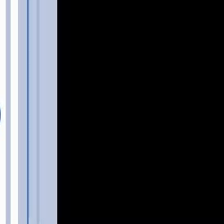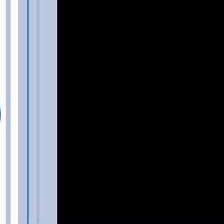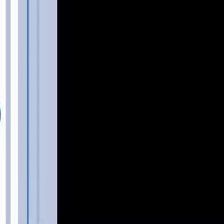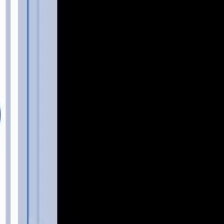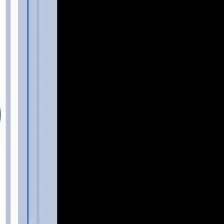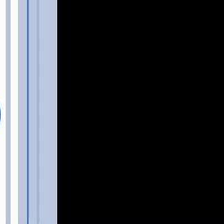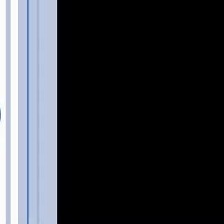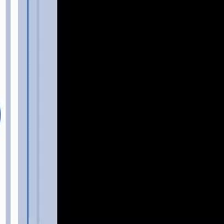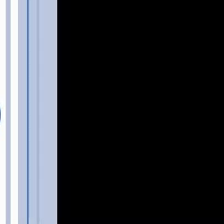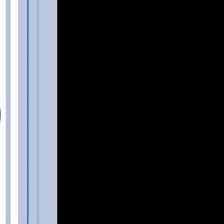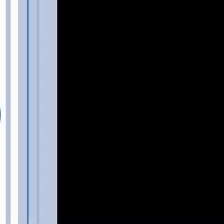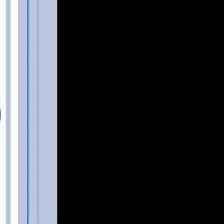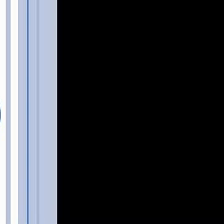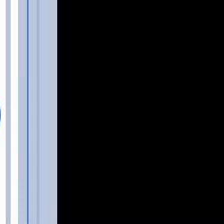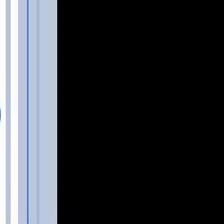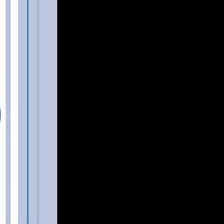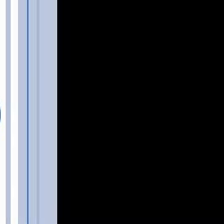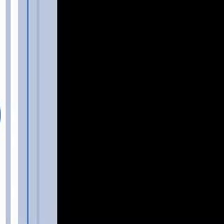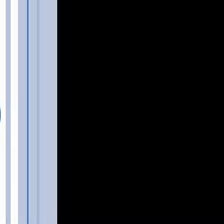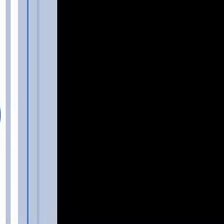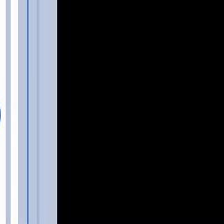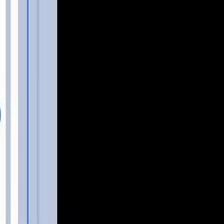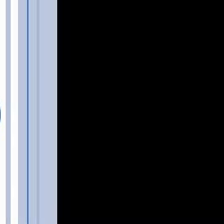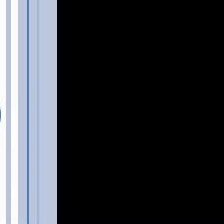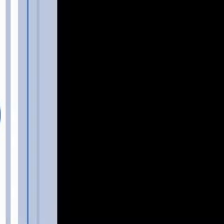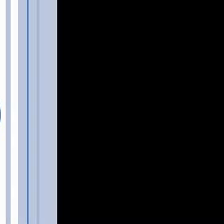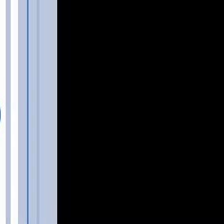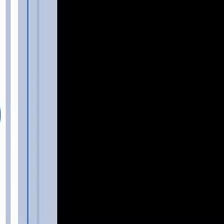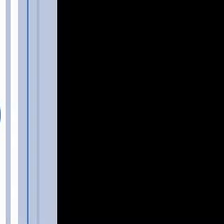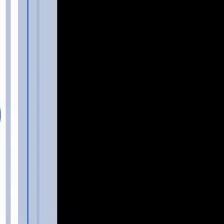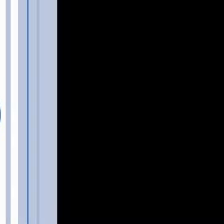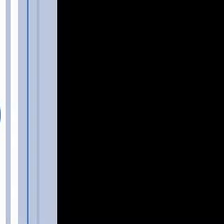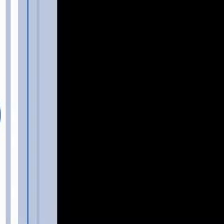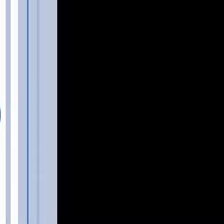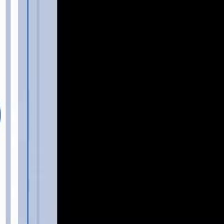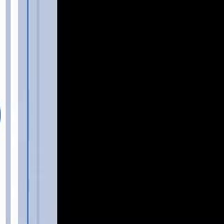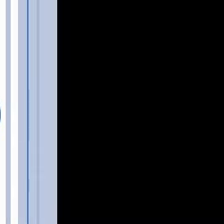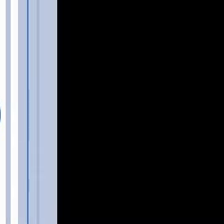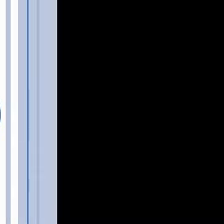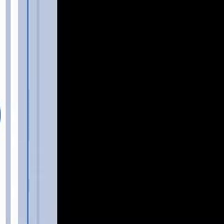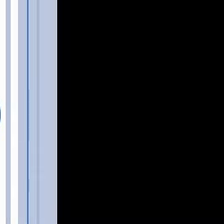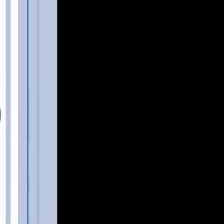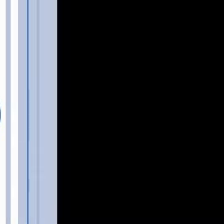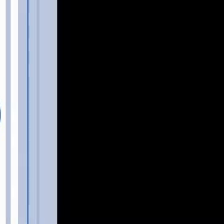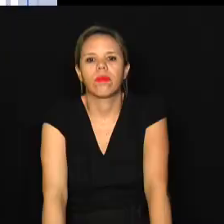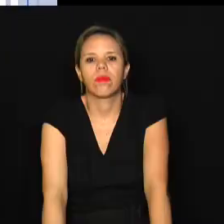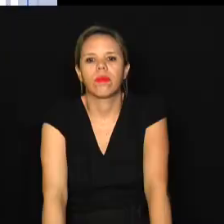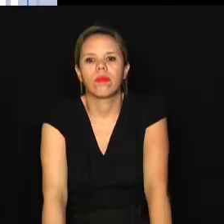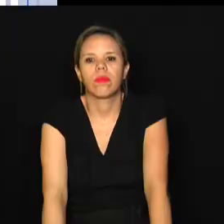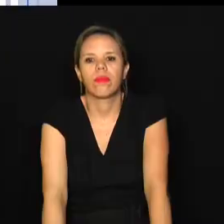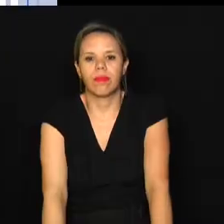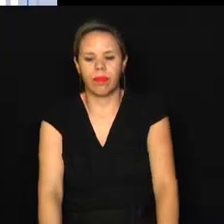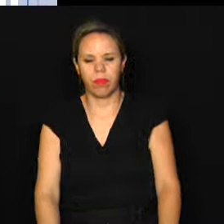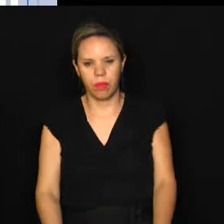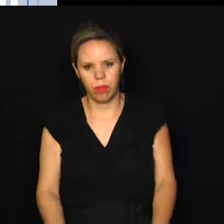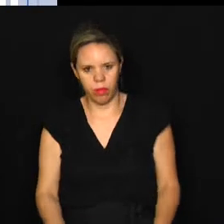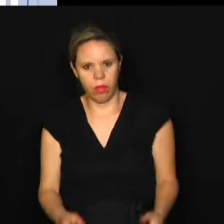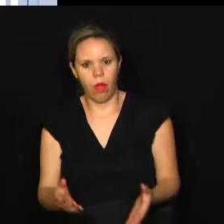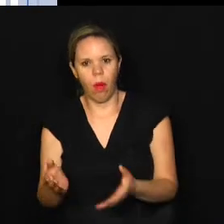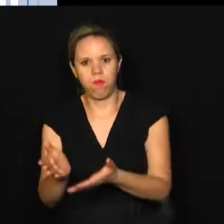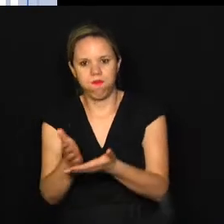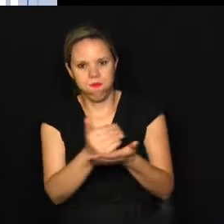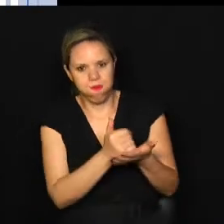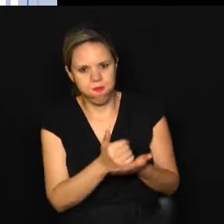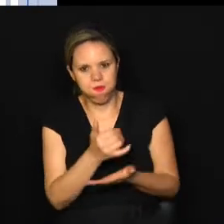anterior a arrecadação foi de 3.758 bilhões. As receitas correntes arrecadaram 3.739